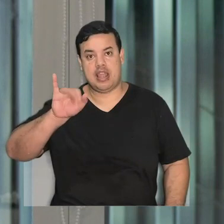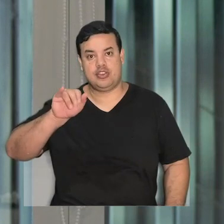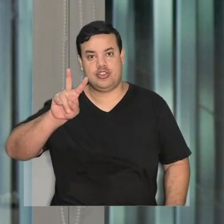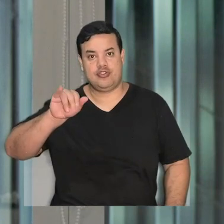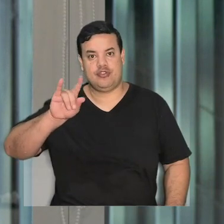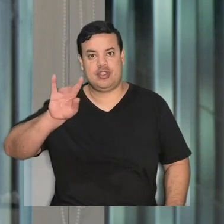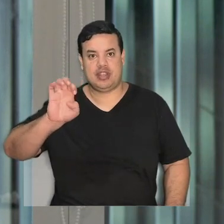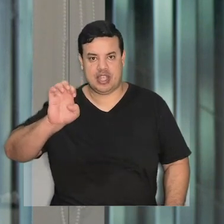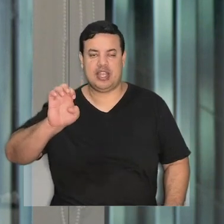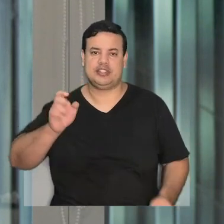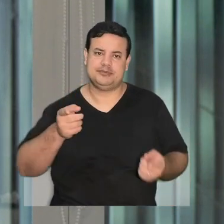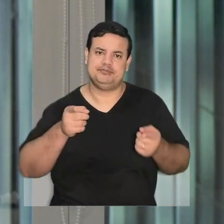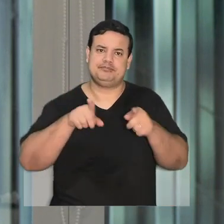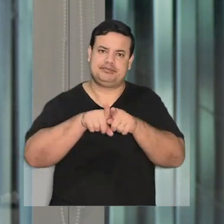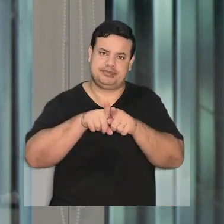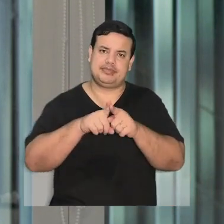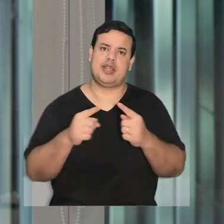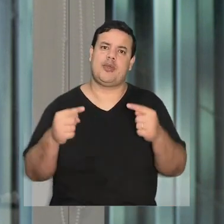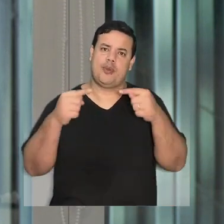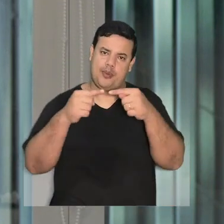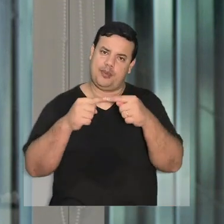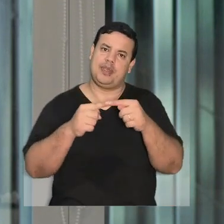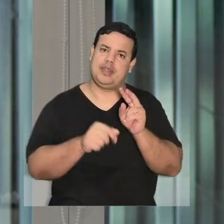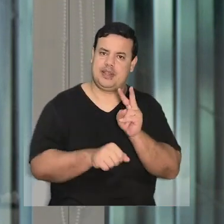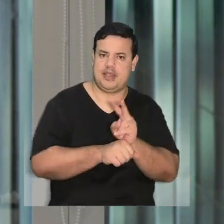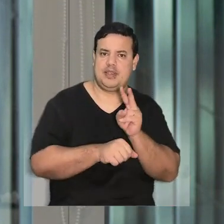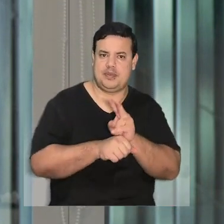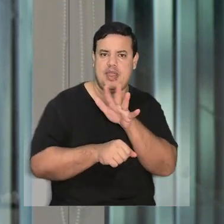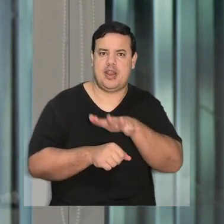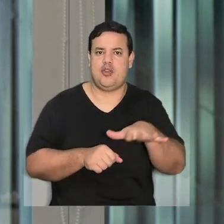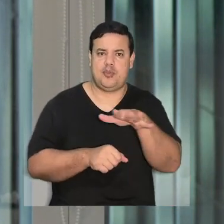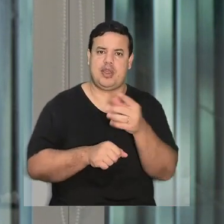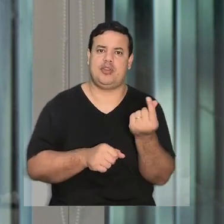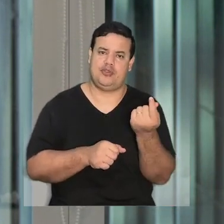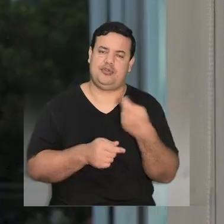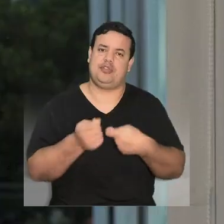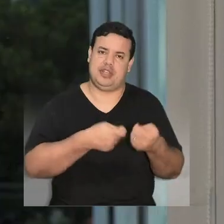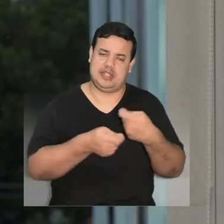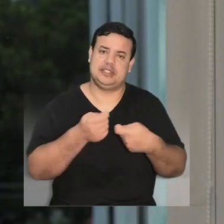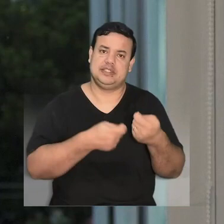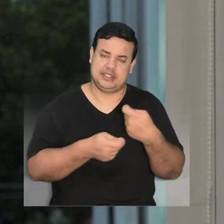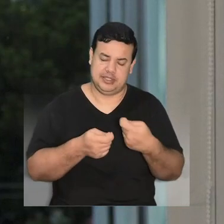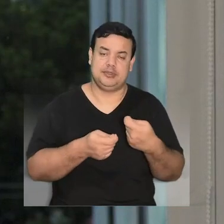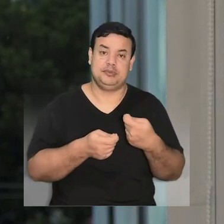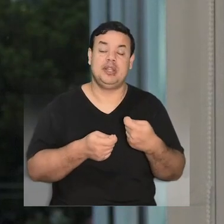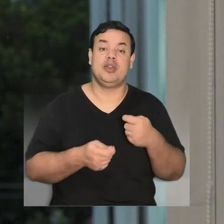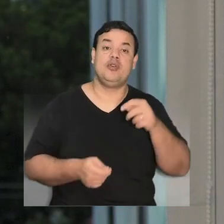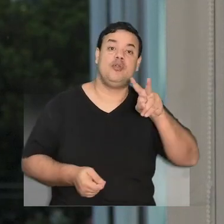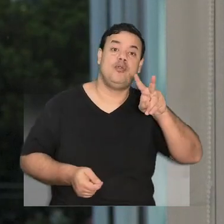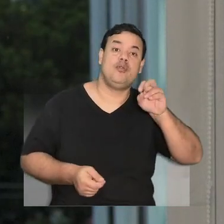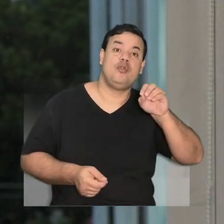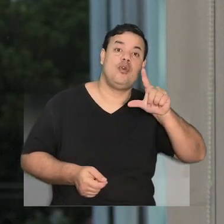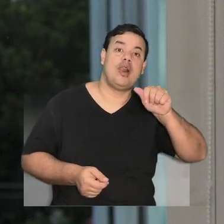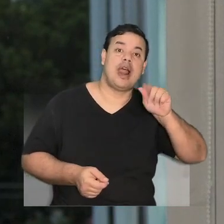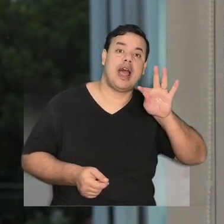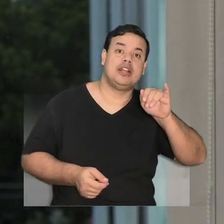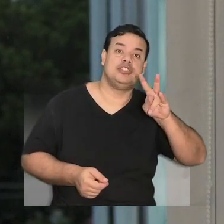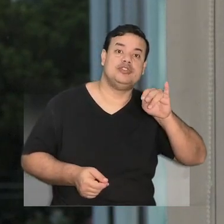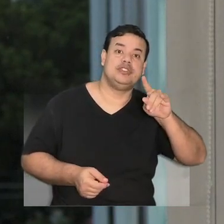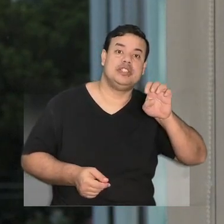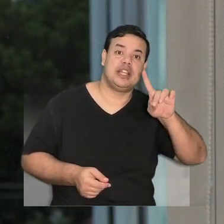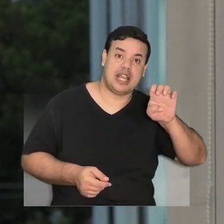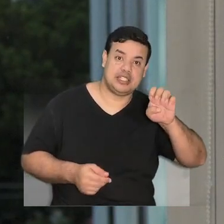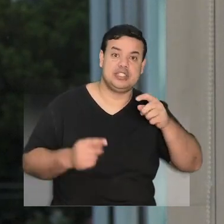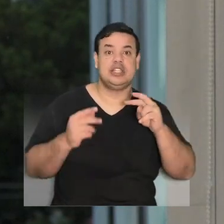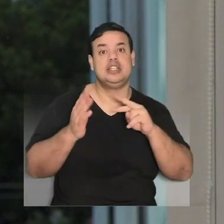termo volatilidade. A volatilidade é bastante esperada no mercado financeiro e é difícil falar de volatilidade sem mencionar